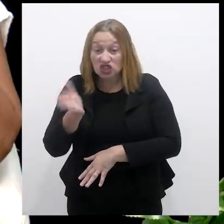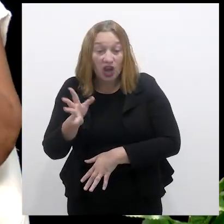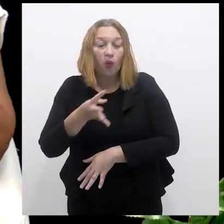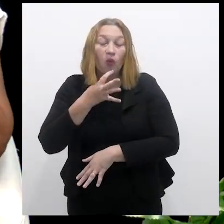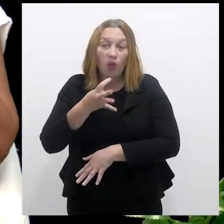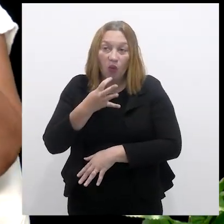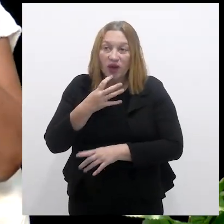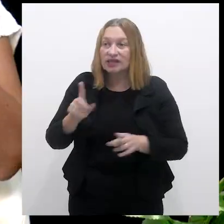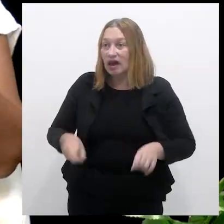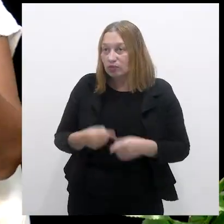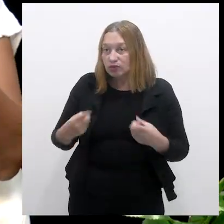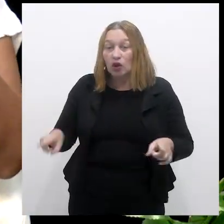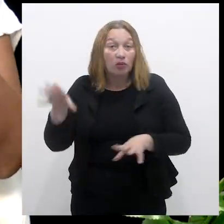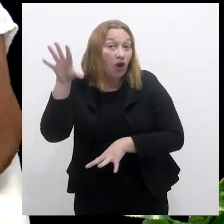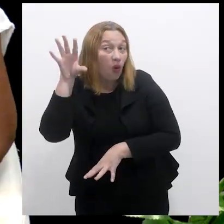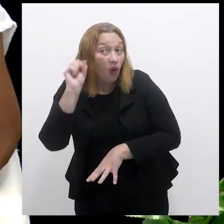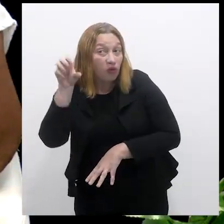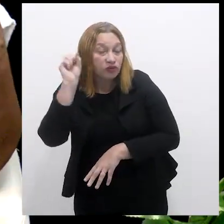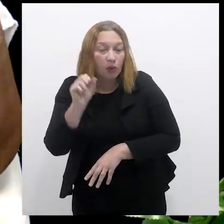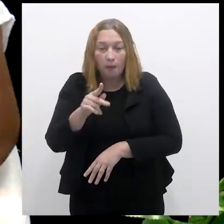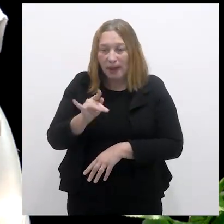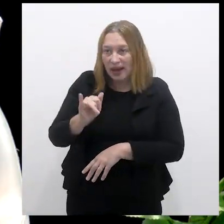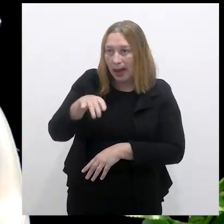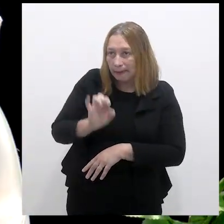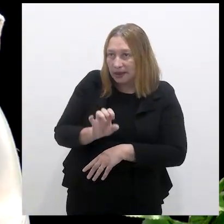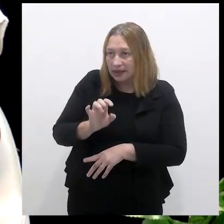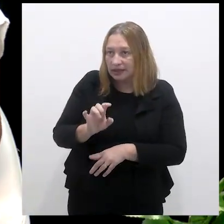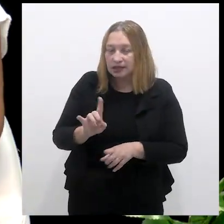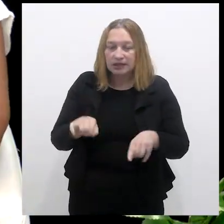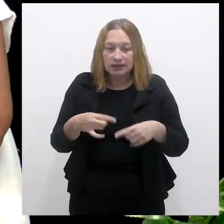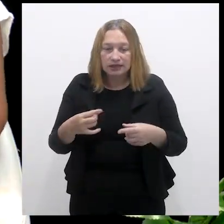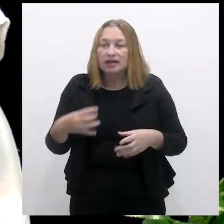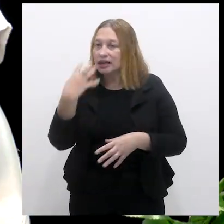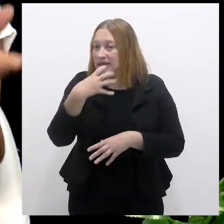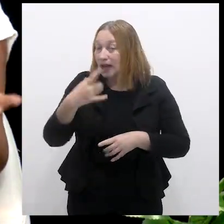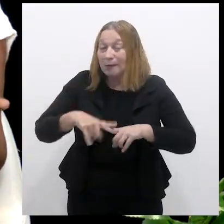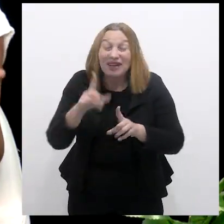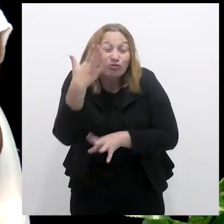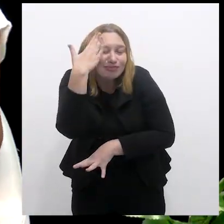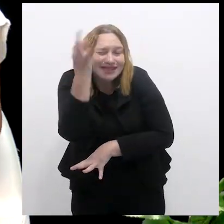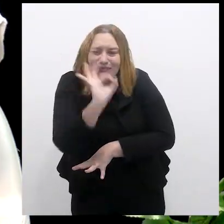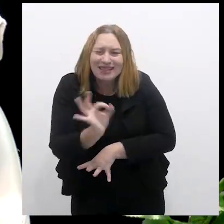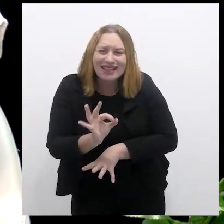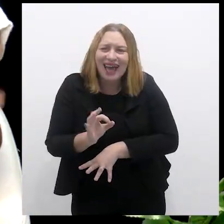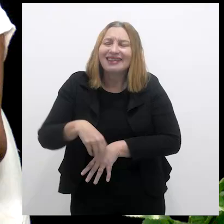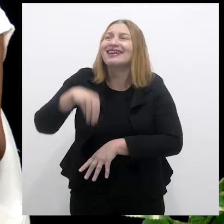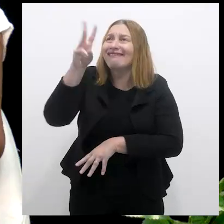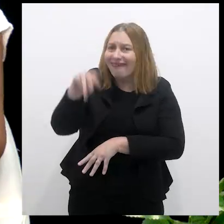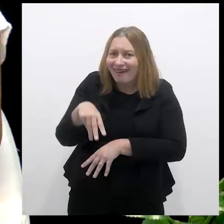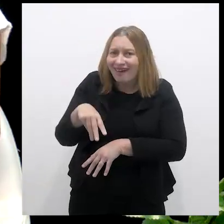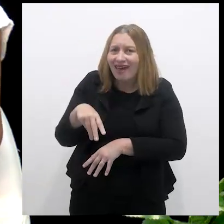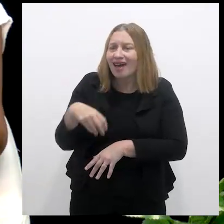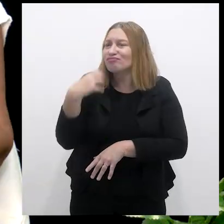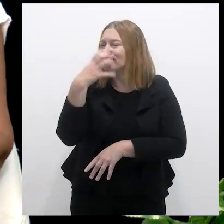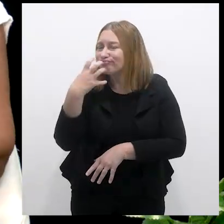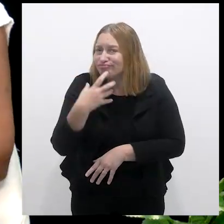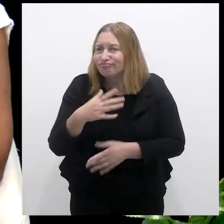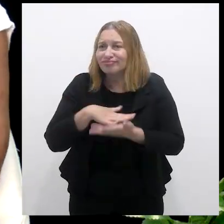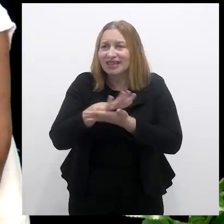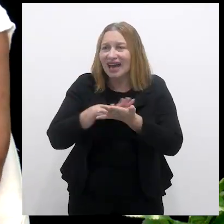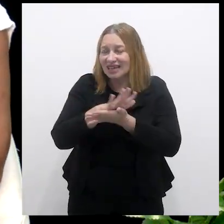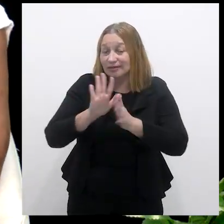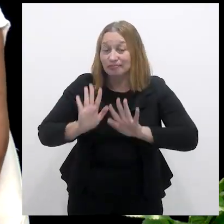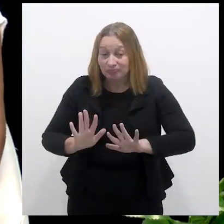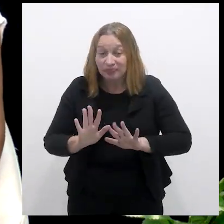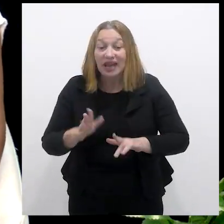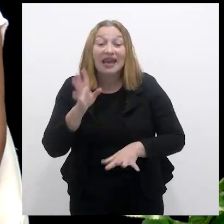porque ouve pelos pais, avós, enfim, tá no universo dela, mas ela não sabe nada sobre aquela pessoa, não tem Sim. ideia de quem foi, a importância que teve,